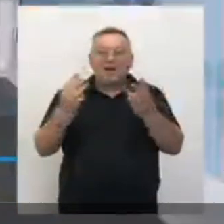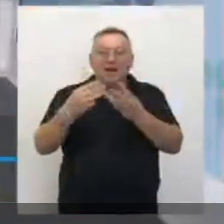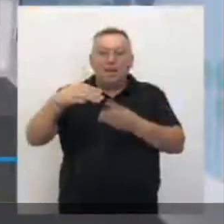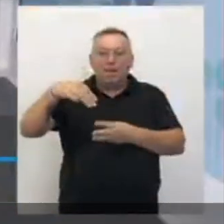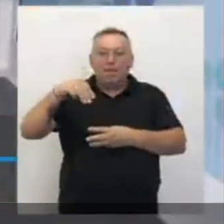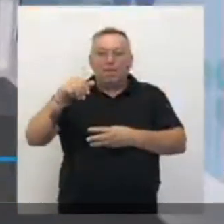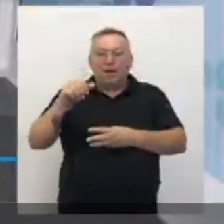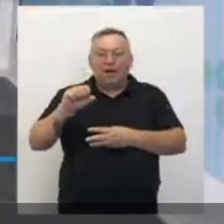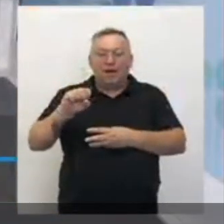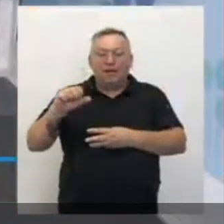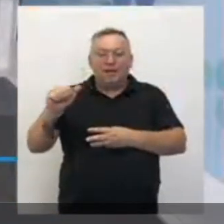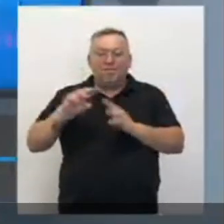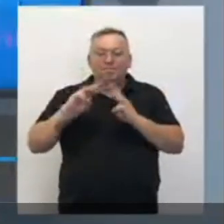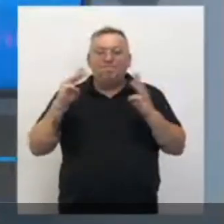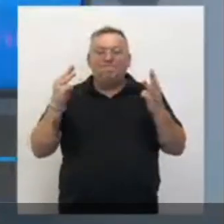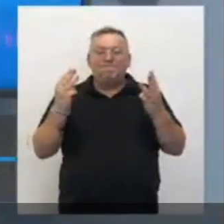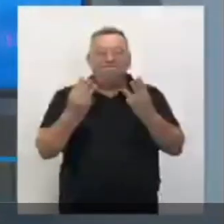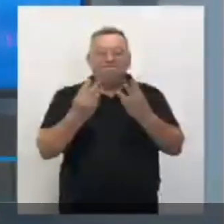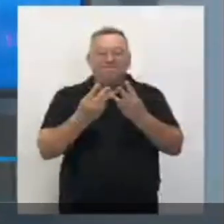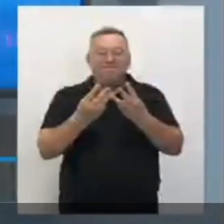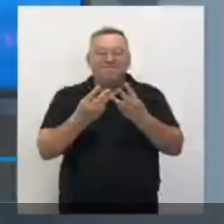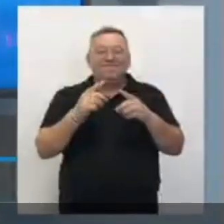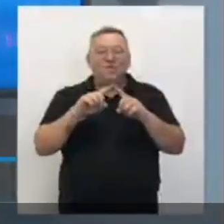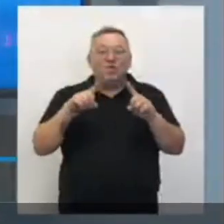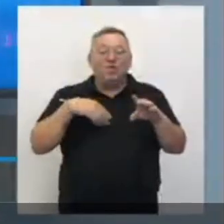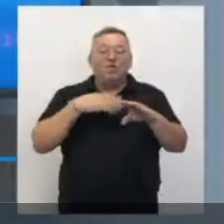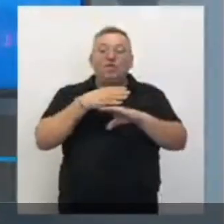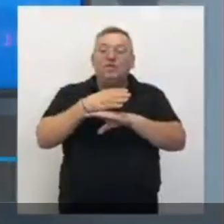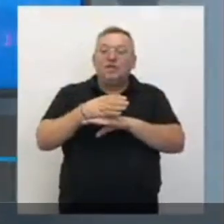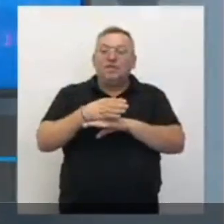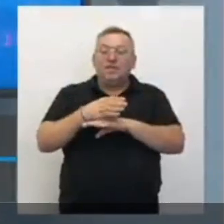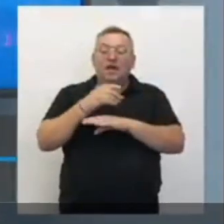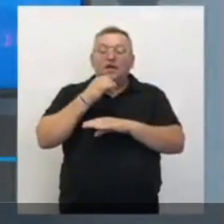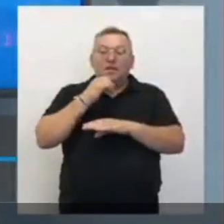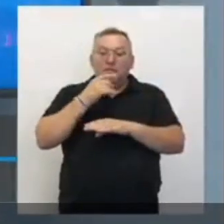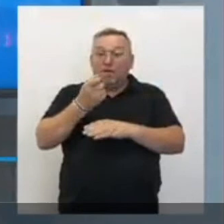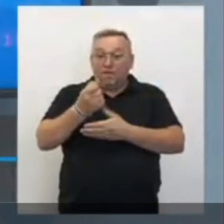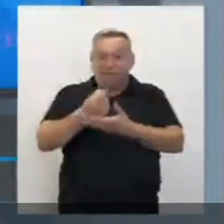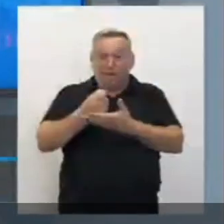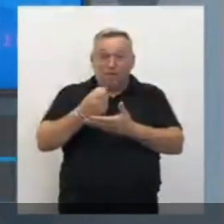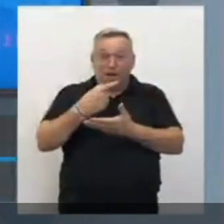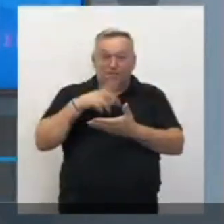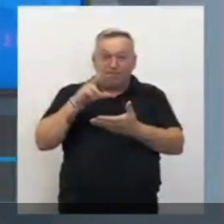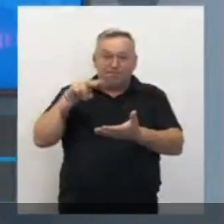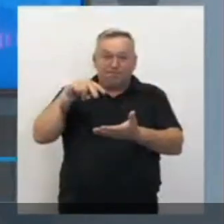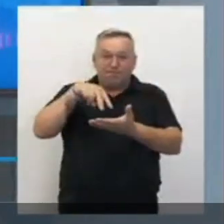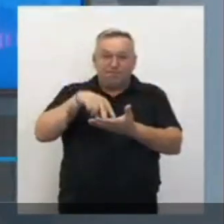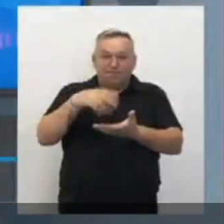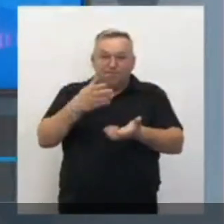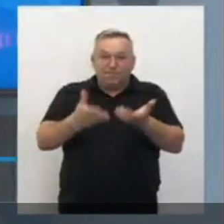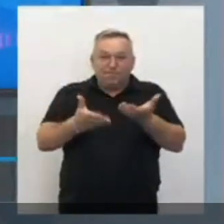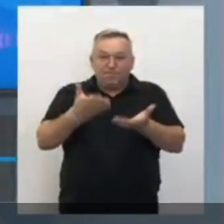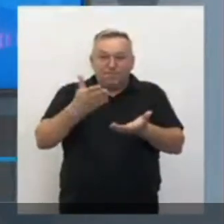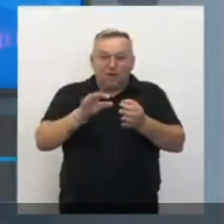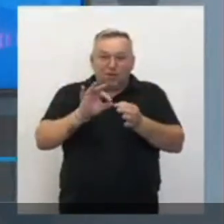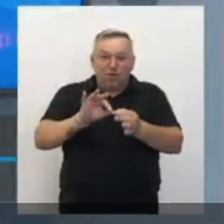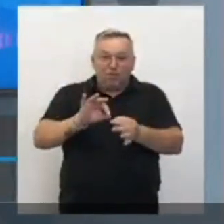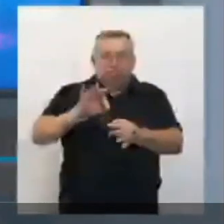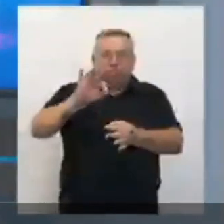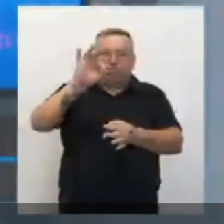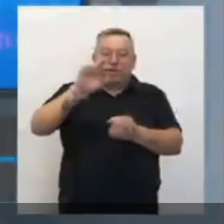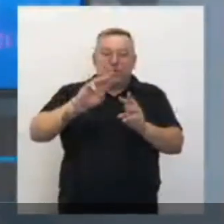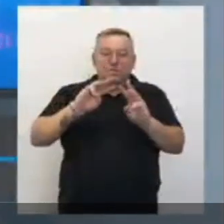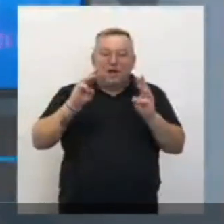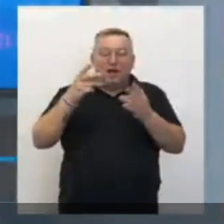Muito legal, né? Para quem não sabe, quando você vai na farmácia e sobe na balança, você não está aferindo o seu peso, está aferindo a massa. Mas isso é